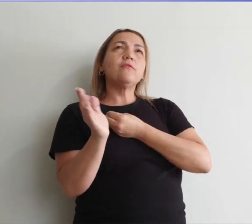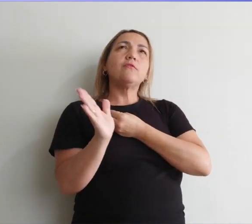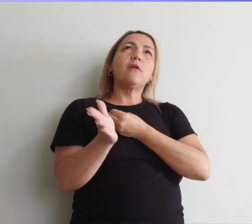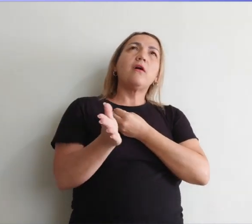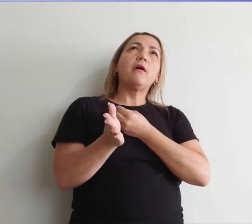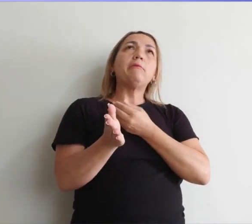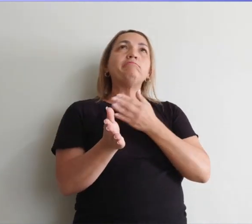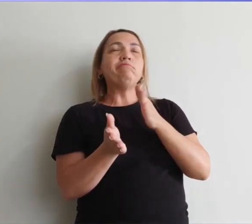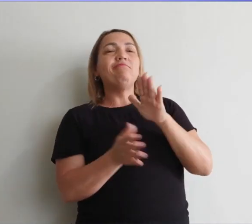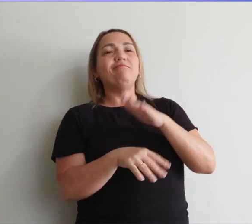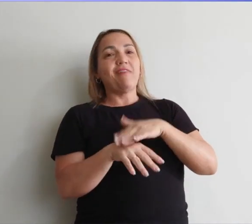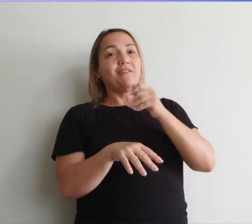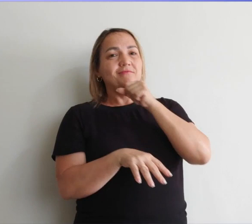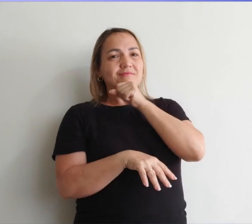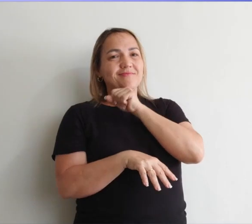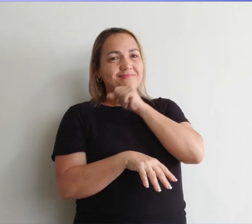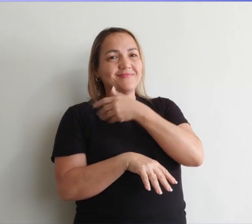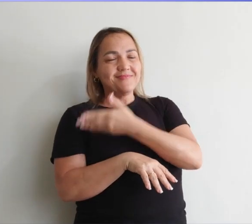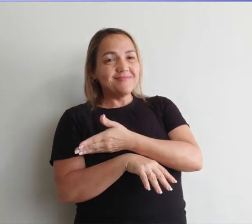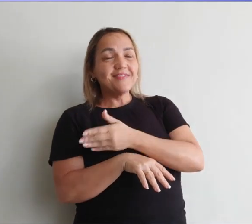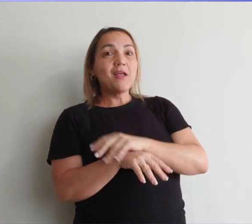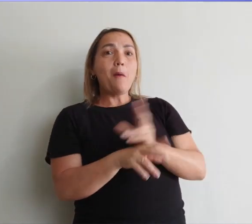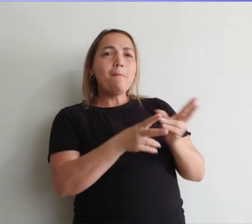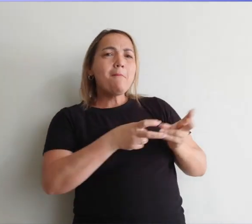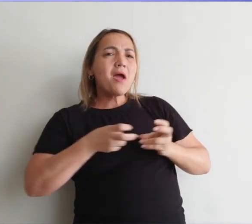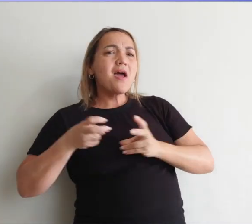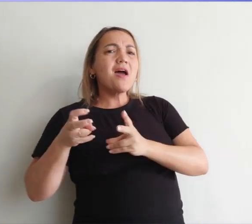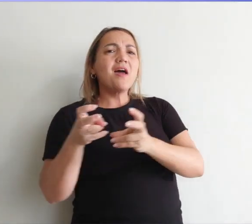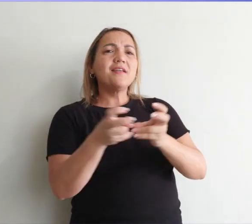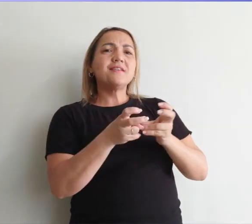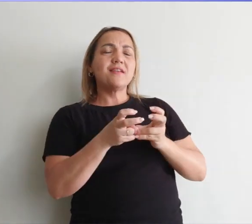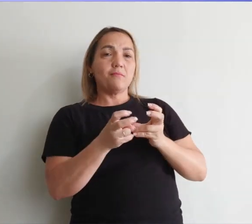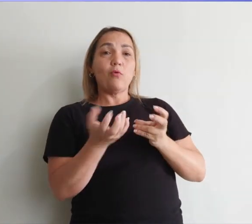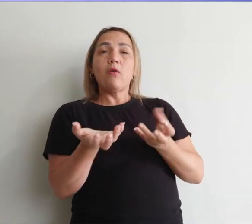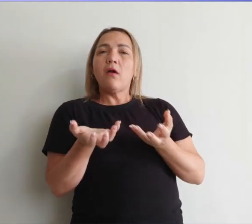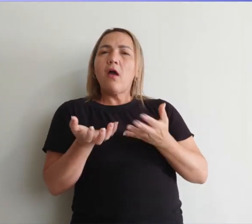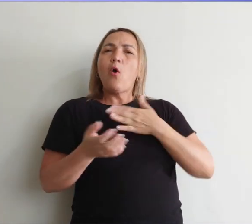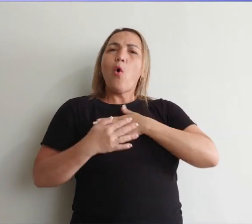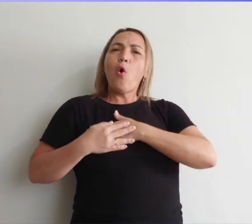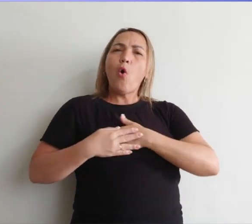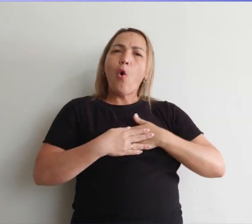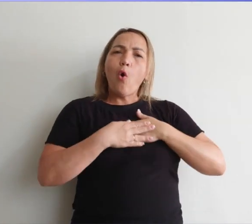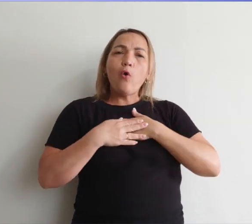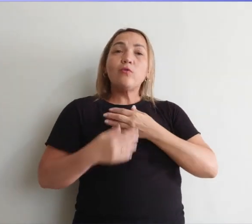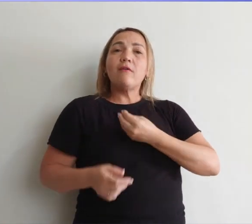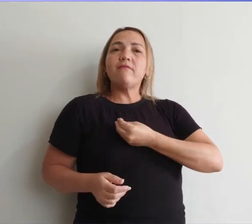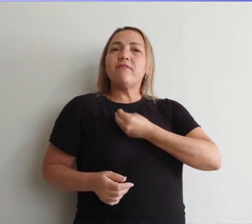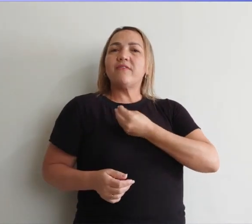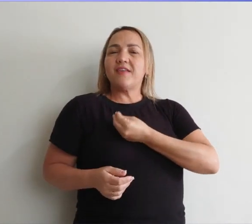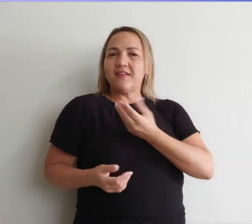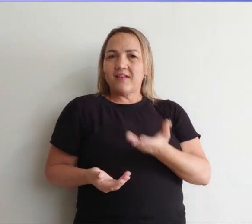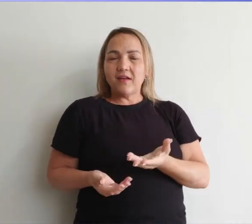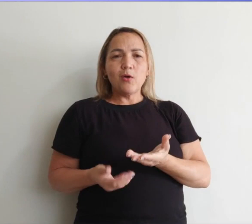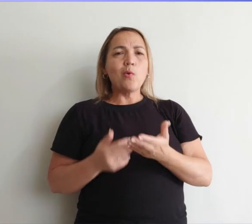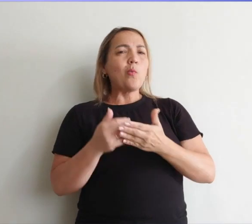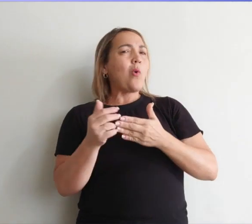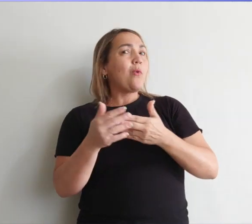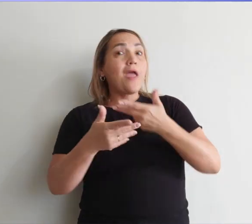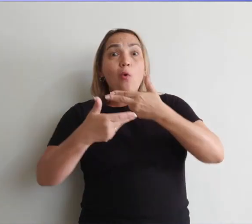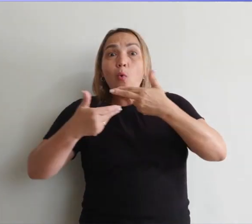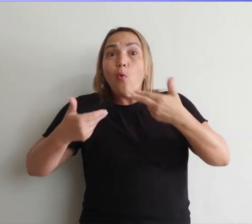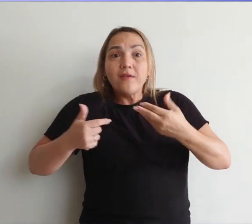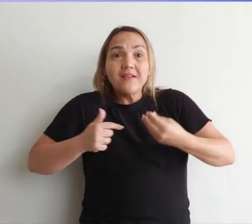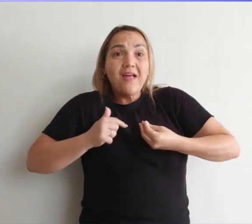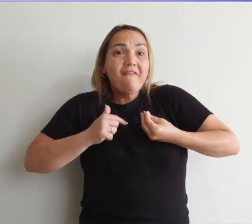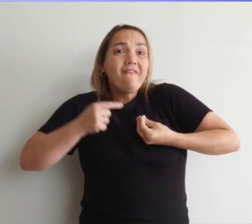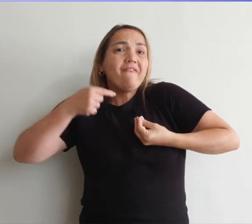já velho, eu percebo isso, que eu gosto de saber sobre a vida. Qualquer coisa sobre a